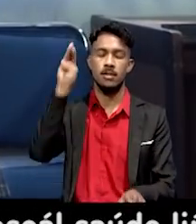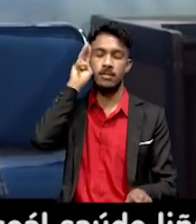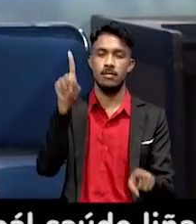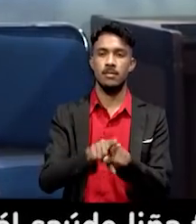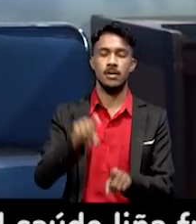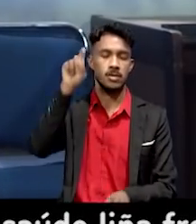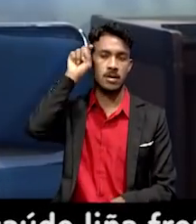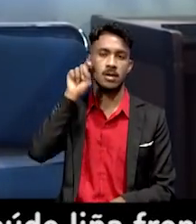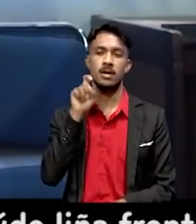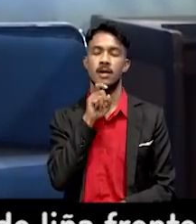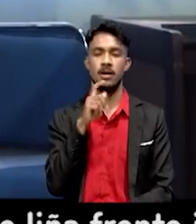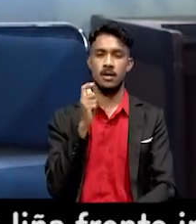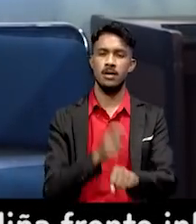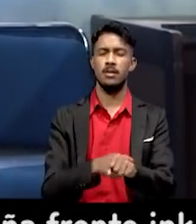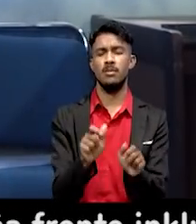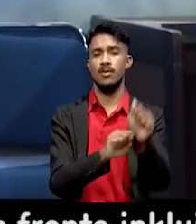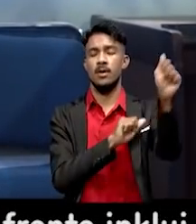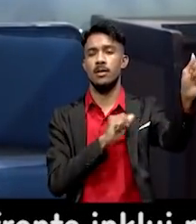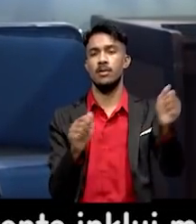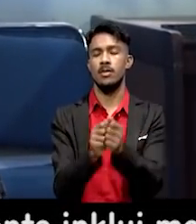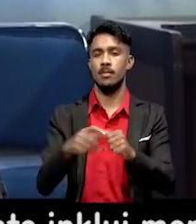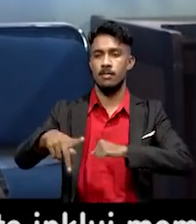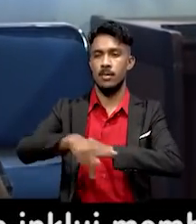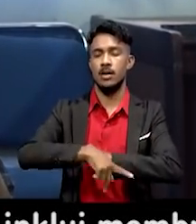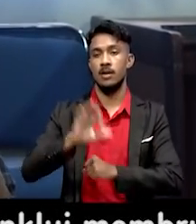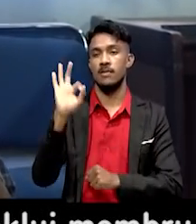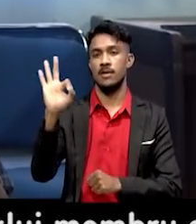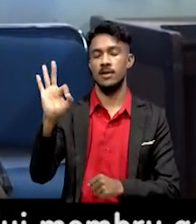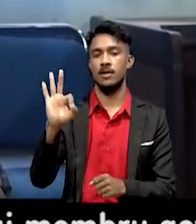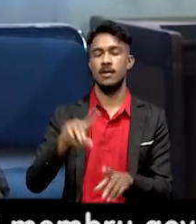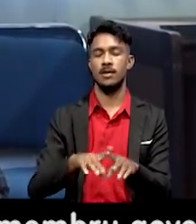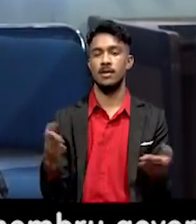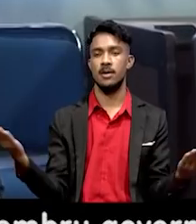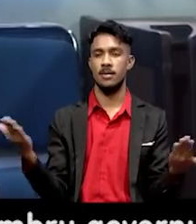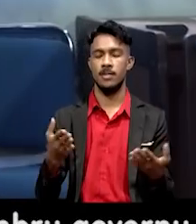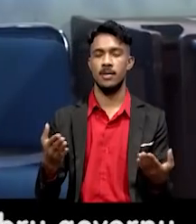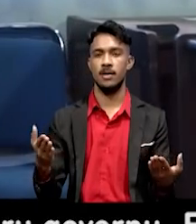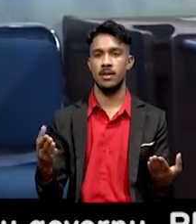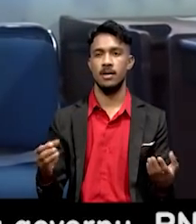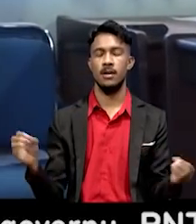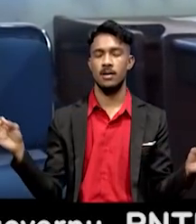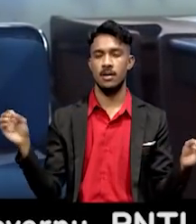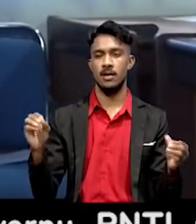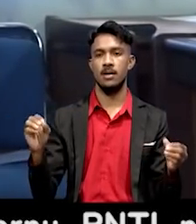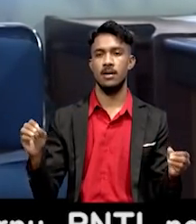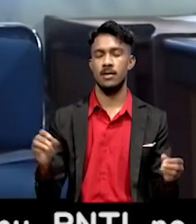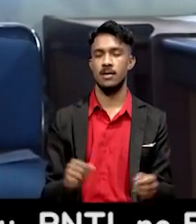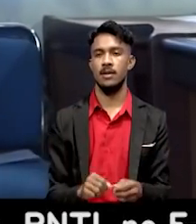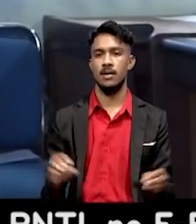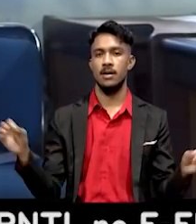e tempo naro que nem o partido fretilin na bema que lá ia